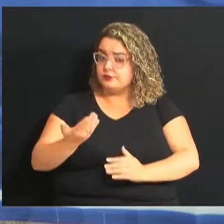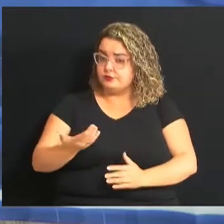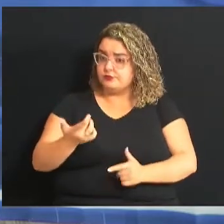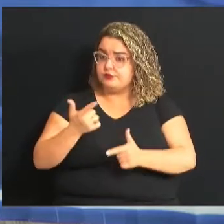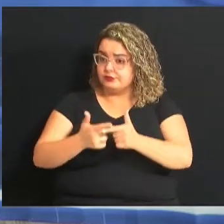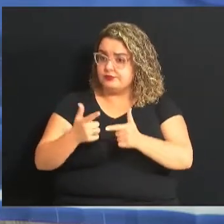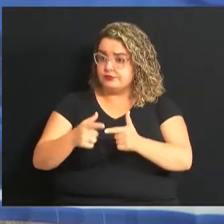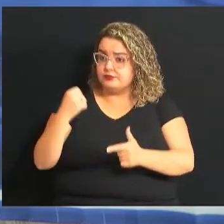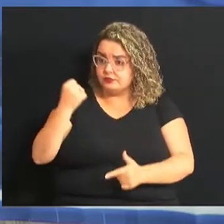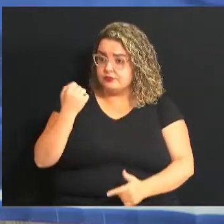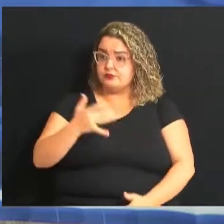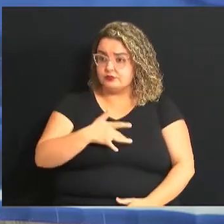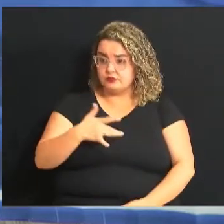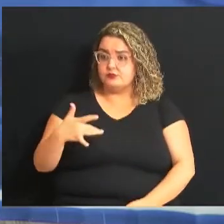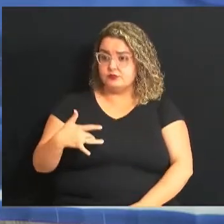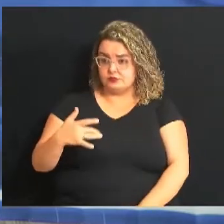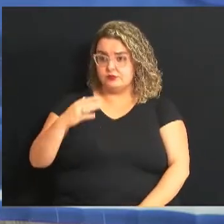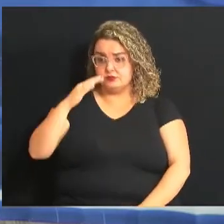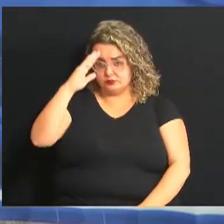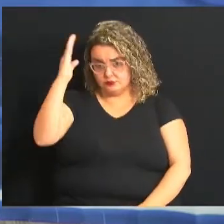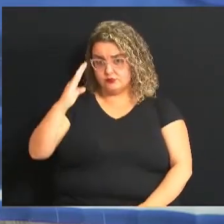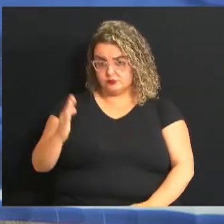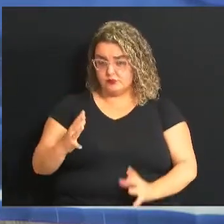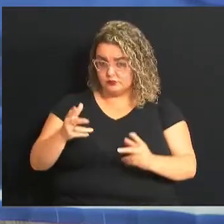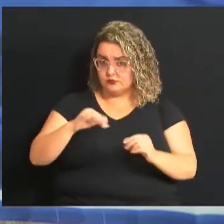grande para a saúde do brasileiro e do mundo todo?